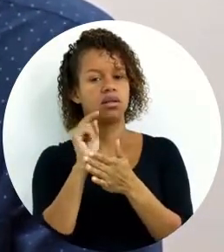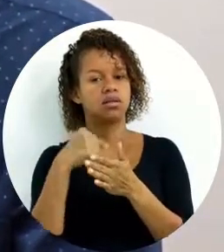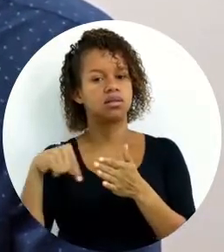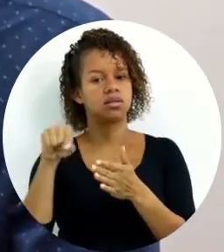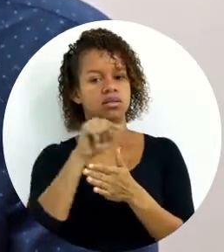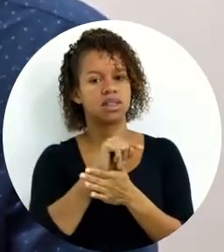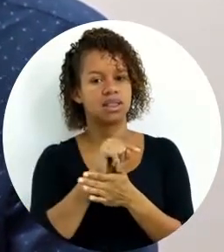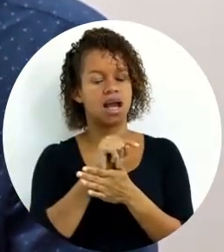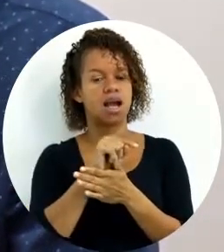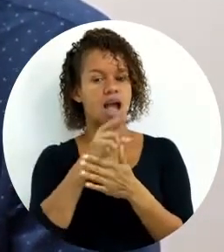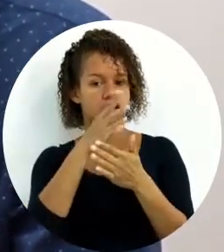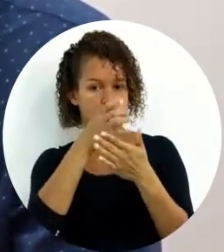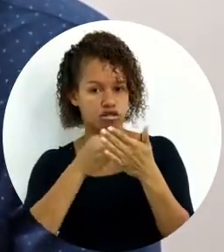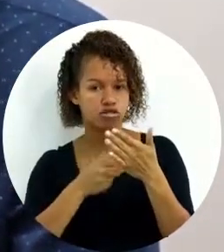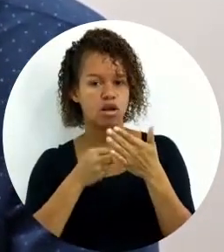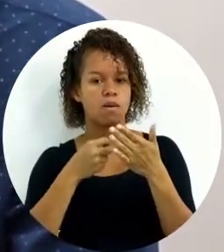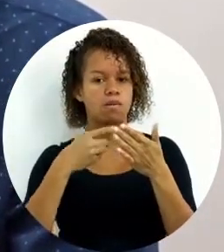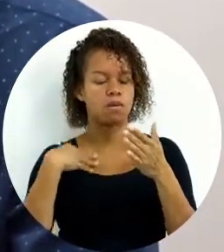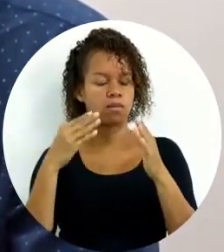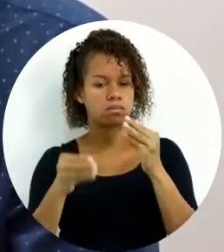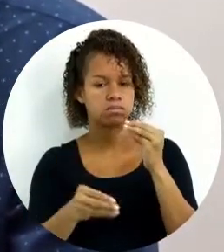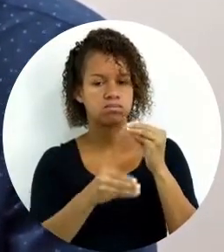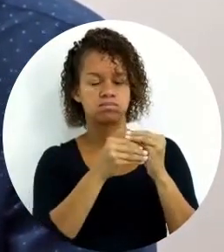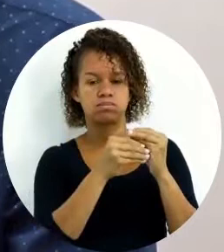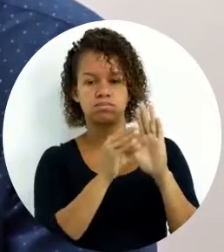dessa restrição que é colocada